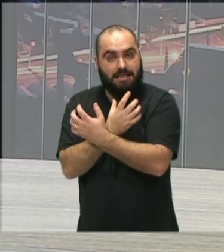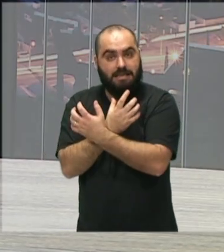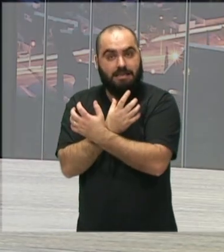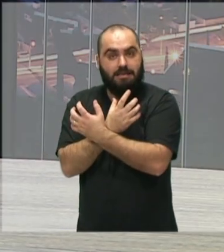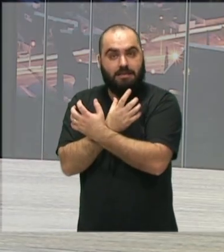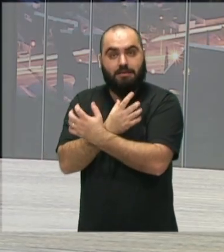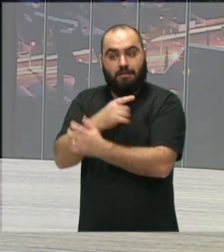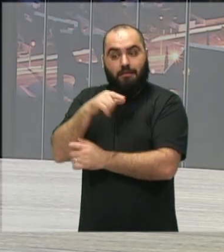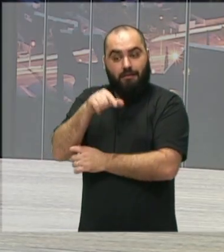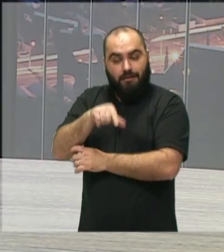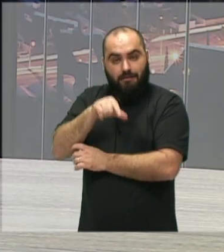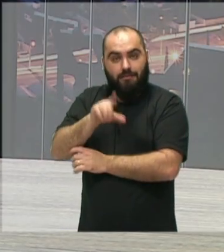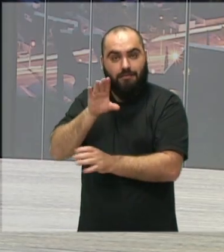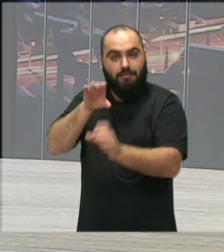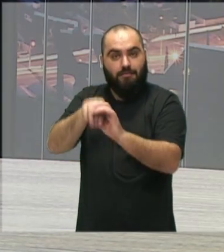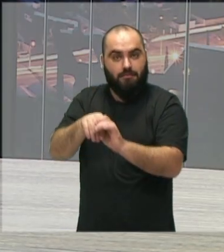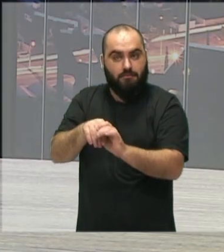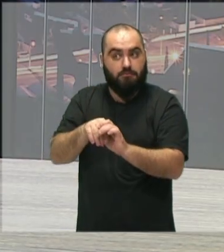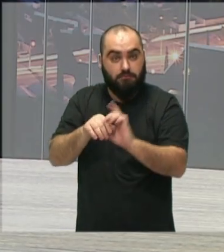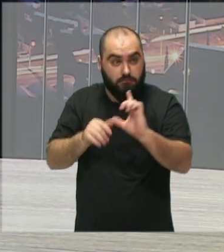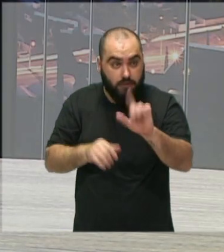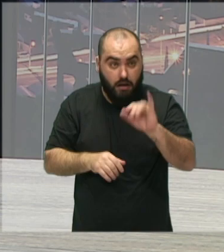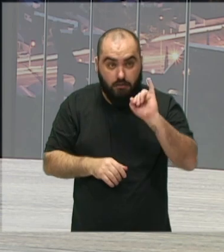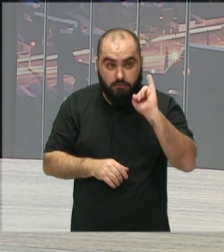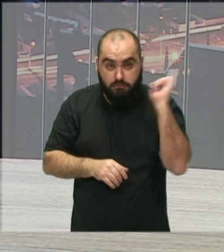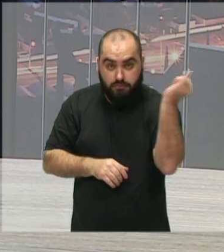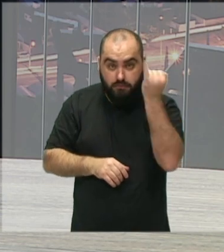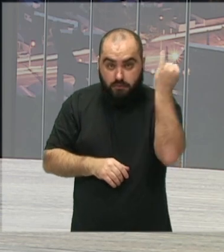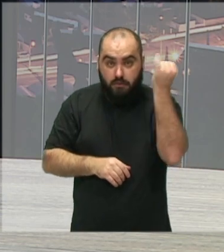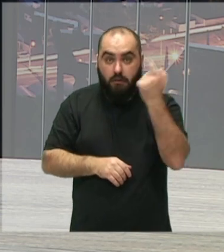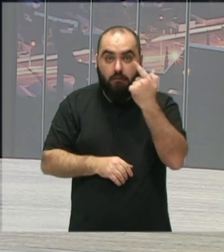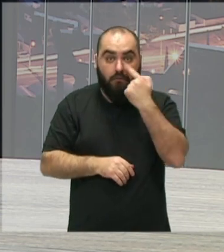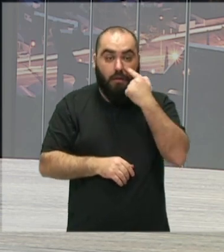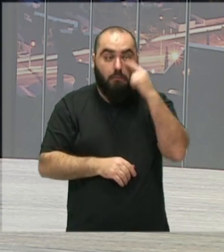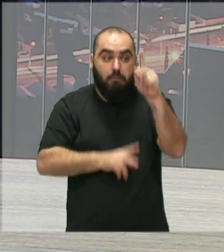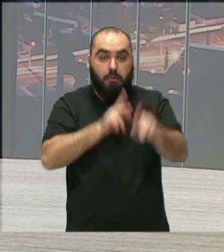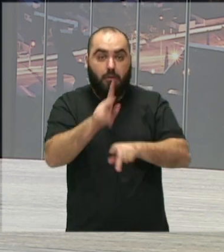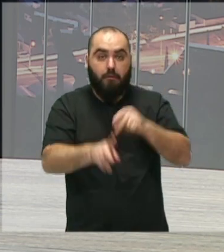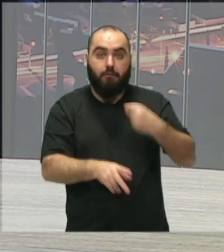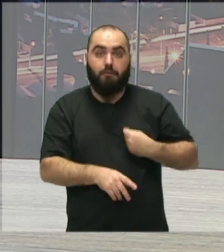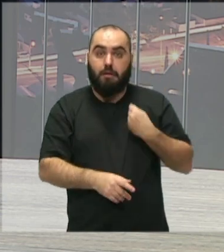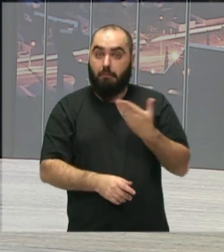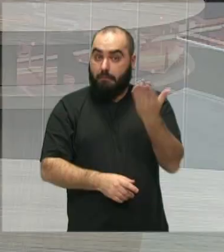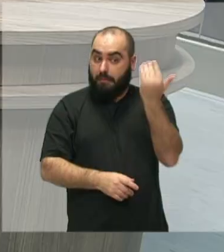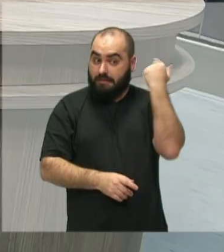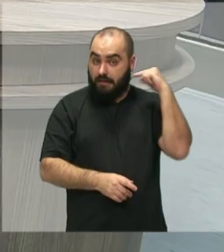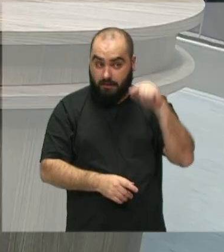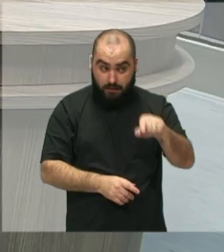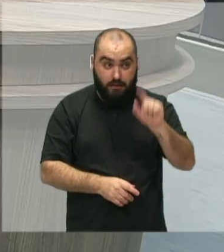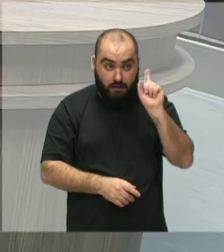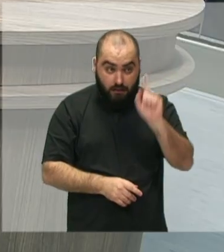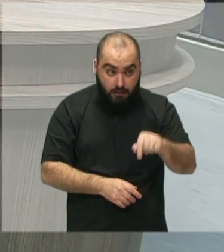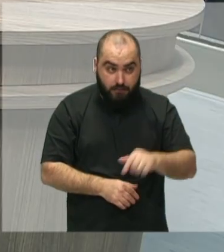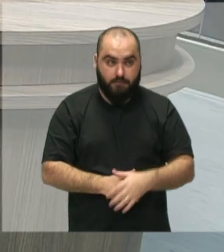gente fala assim, né, mas são importantes para você ver os povos que habitaram a região anteriormente, né.